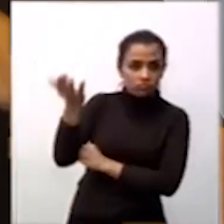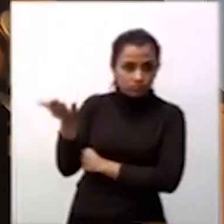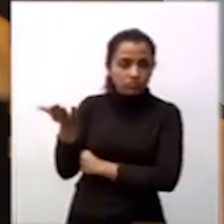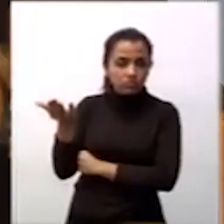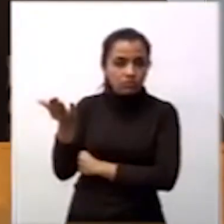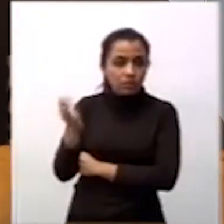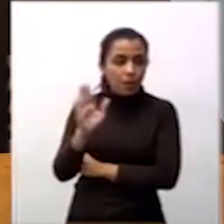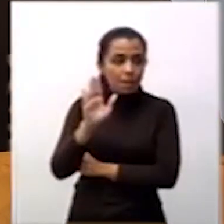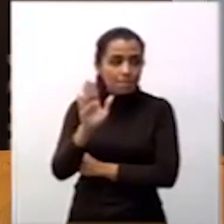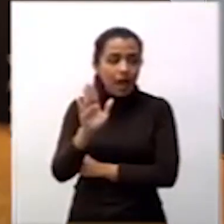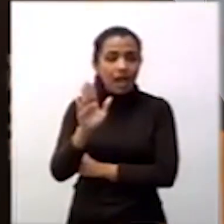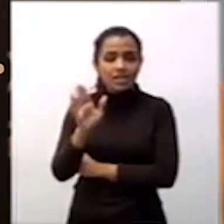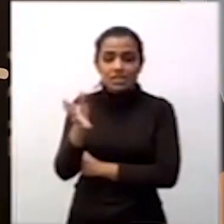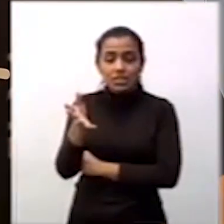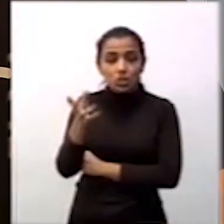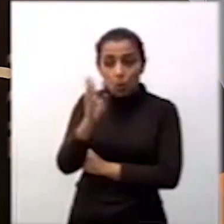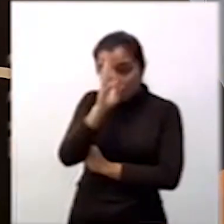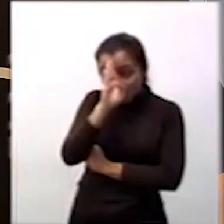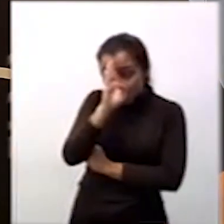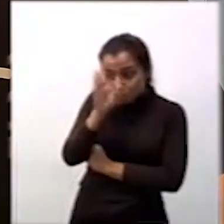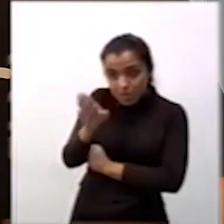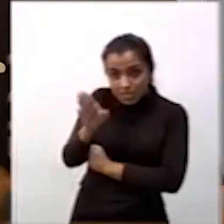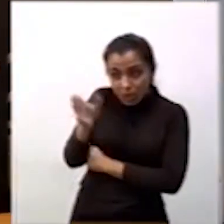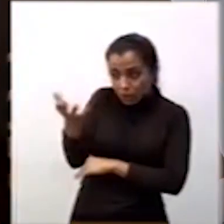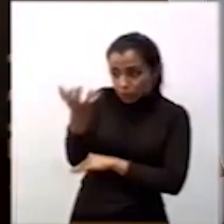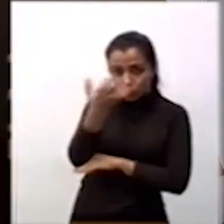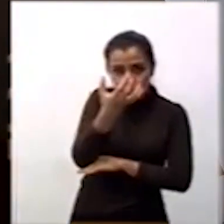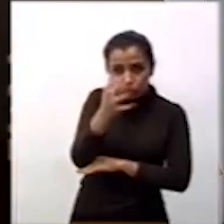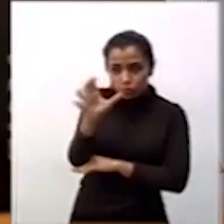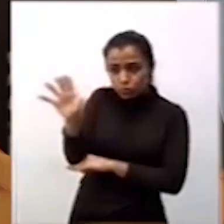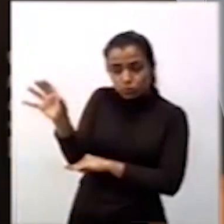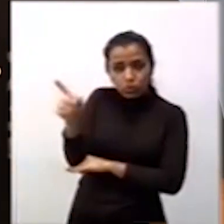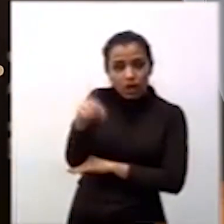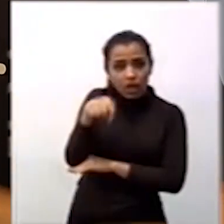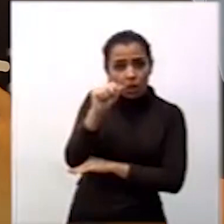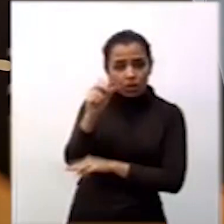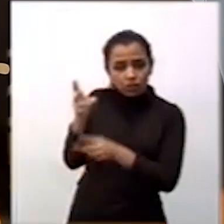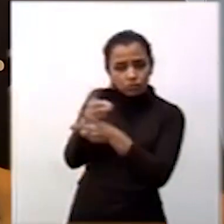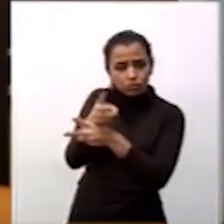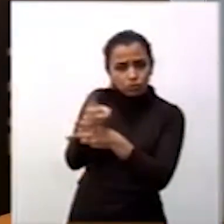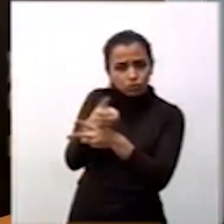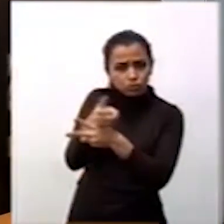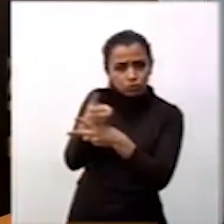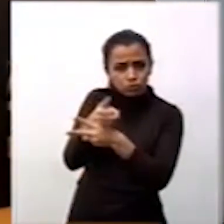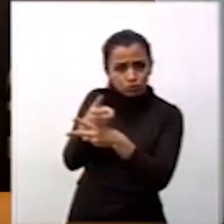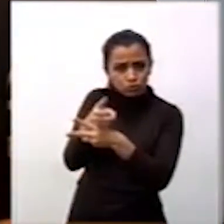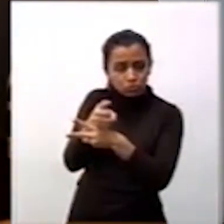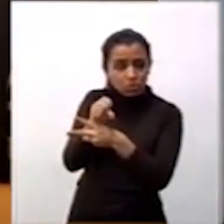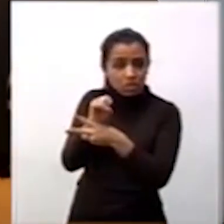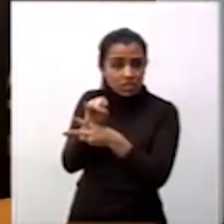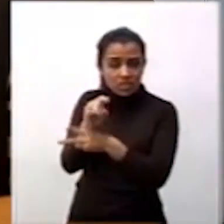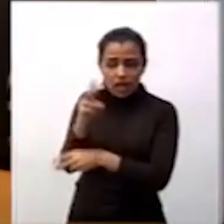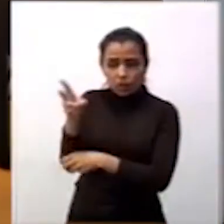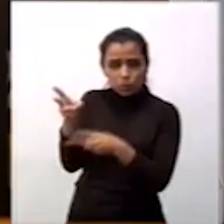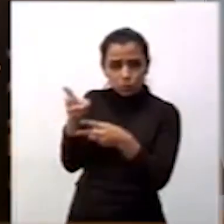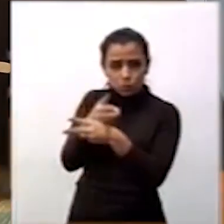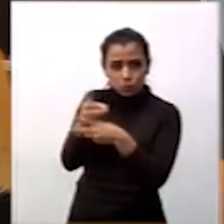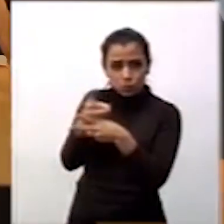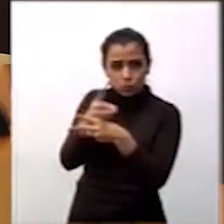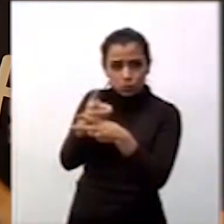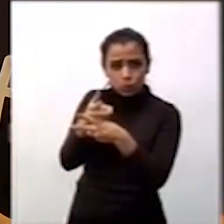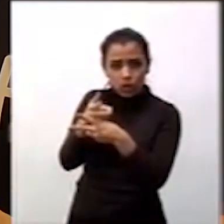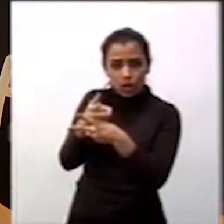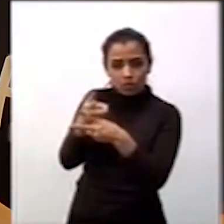as hélices giram para colocar o ar em movimento, que é o vento. Ora, hélice girando é movimento, movimento é